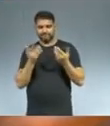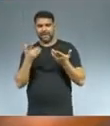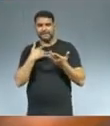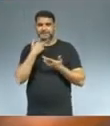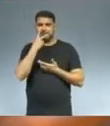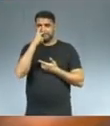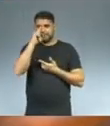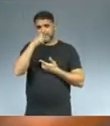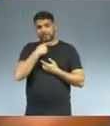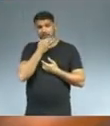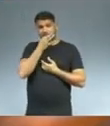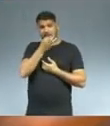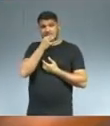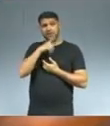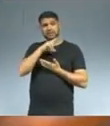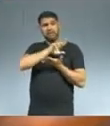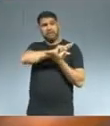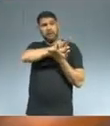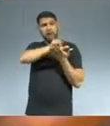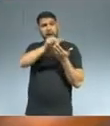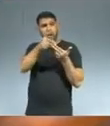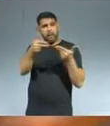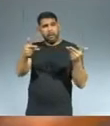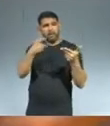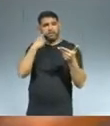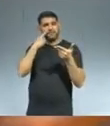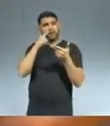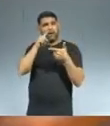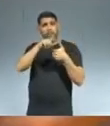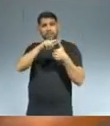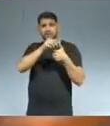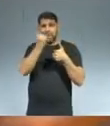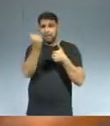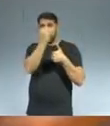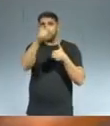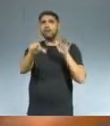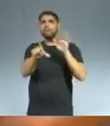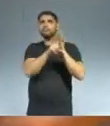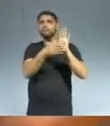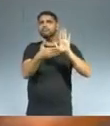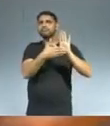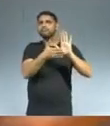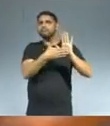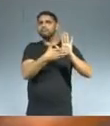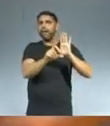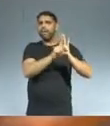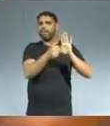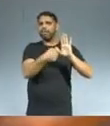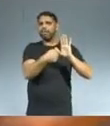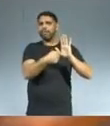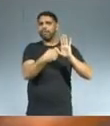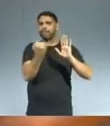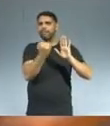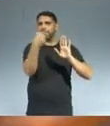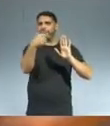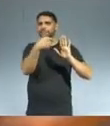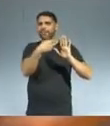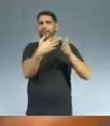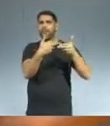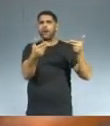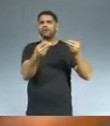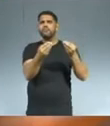Nossa opinião né a gente tem inúmeras ferramentas nós vamos começar pela mais importante que a lei a quando